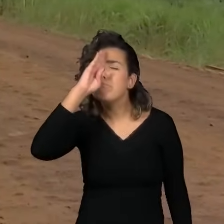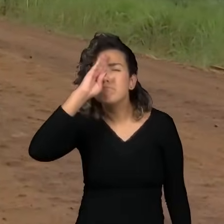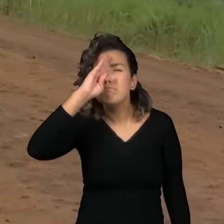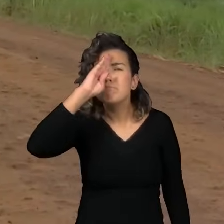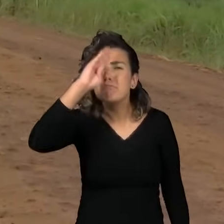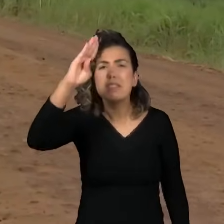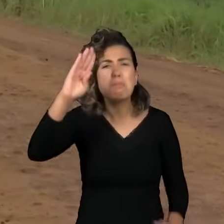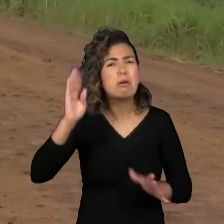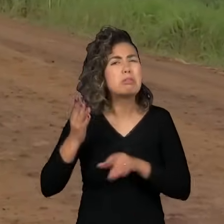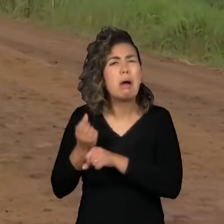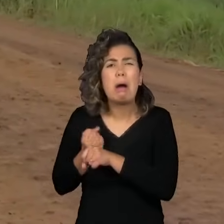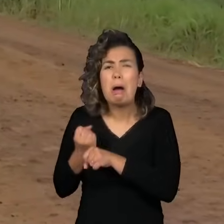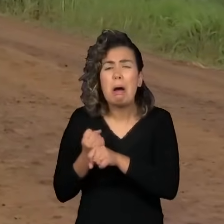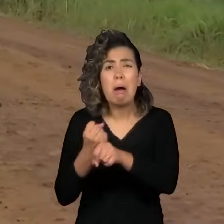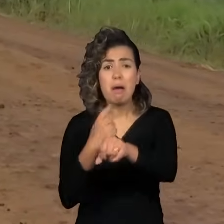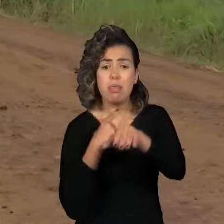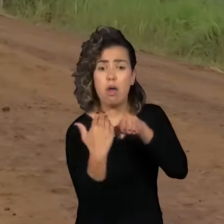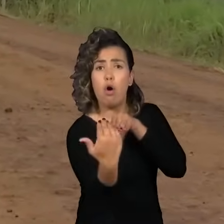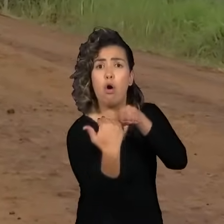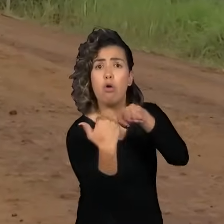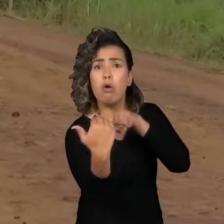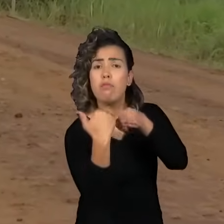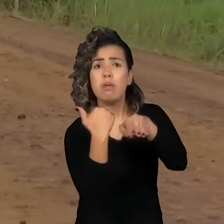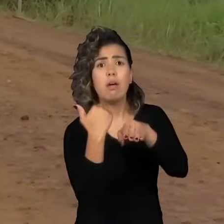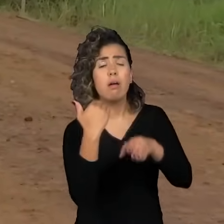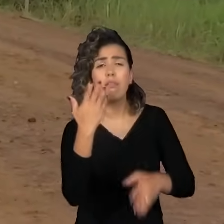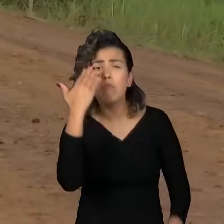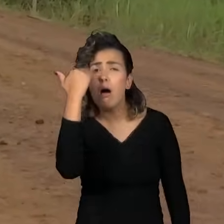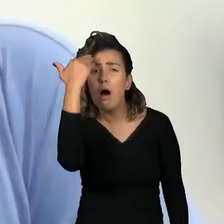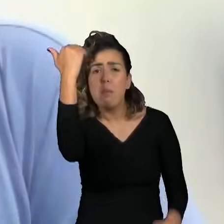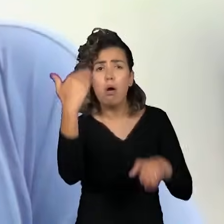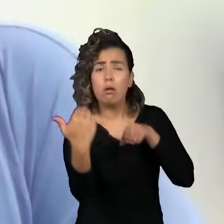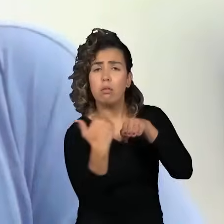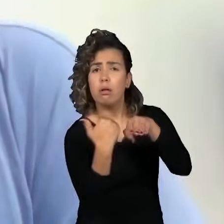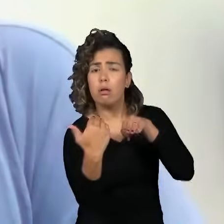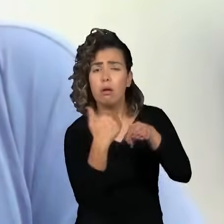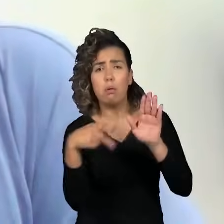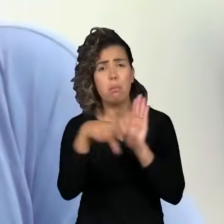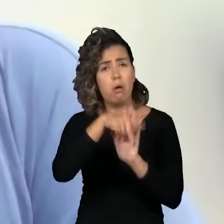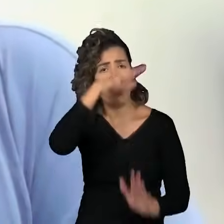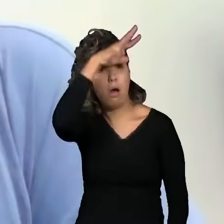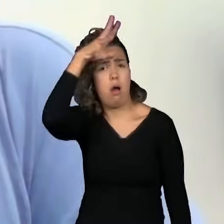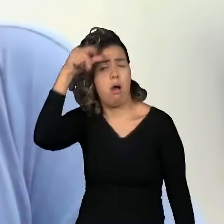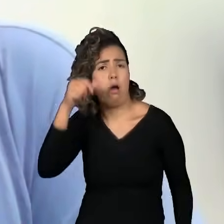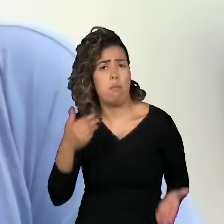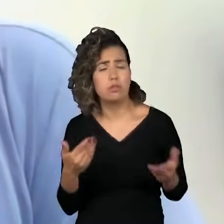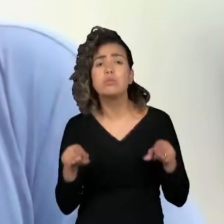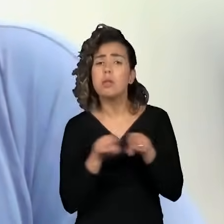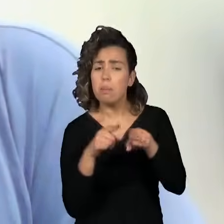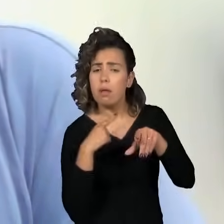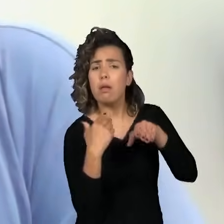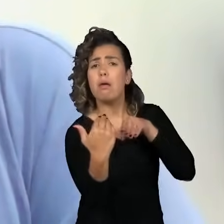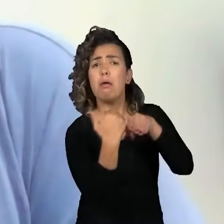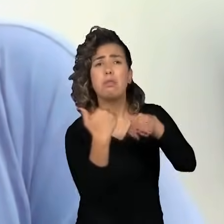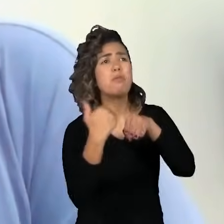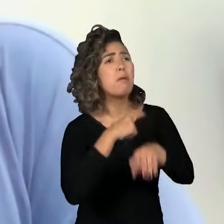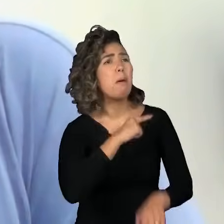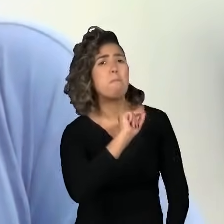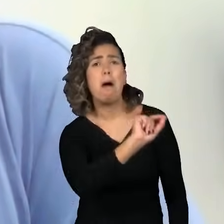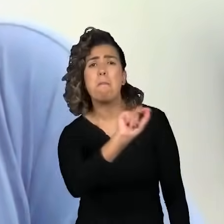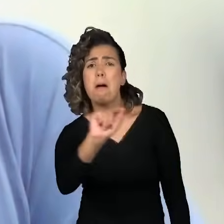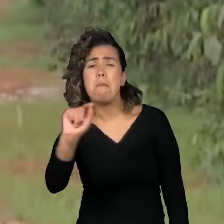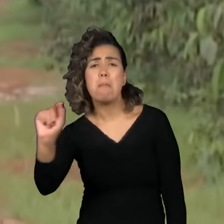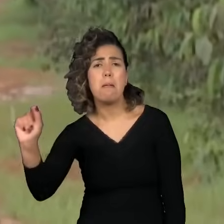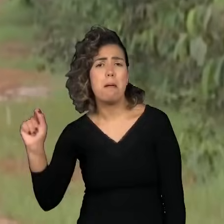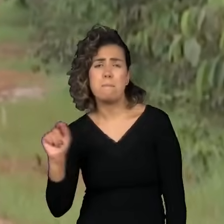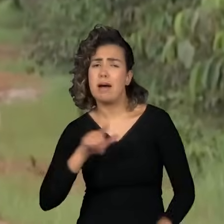ao longo de grandes rodovias, como é o caso da Transamazônica e seus ramais, e também de outras rodovias que se ligam a